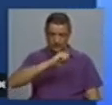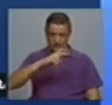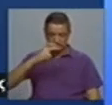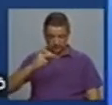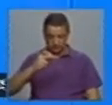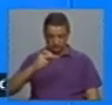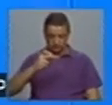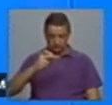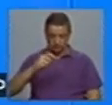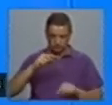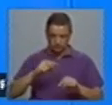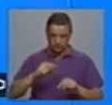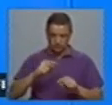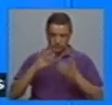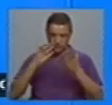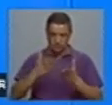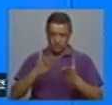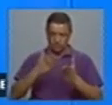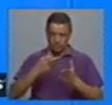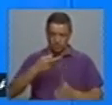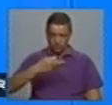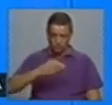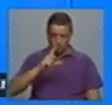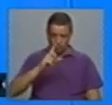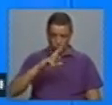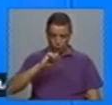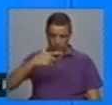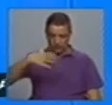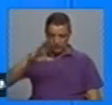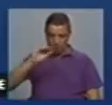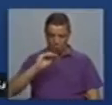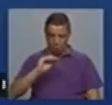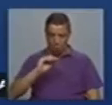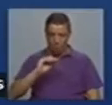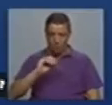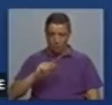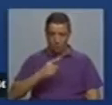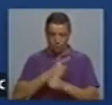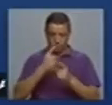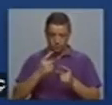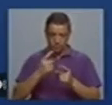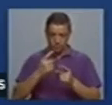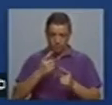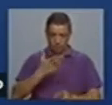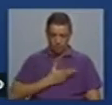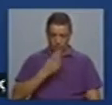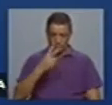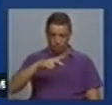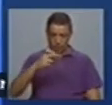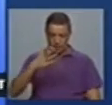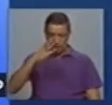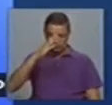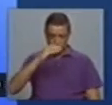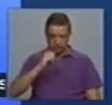Miguel, avançamos agora com Plutão. Continua a ser notícia esta semana devido às dunas e visitamos também